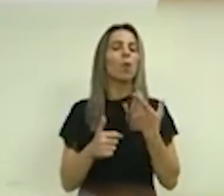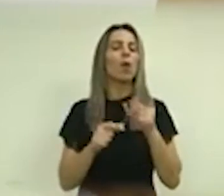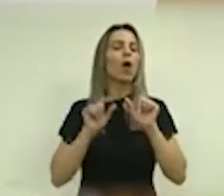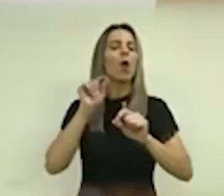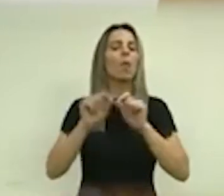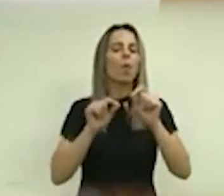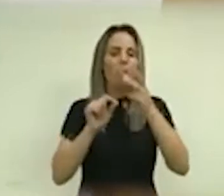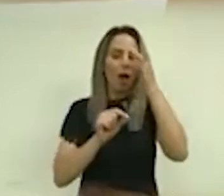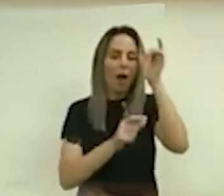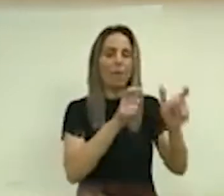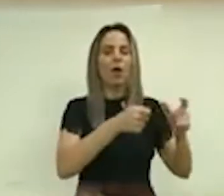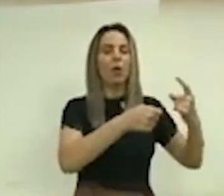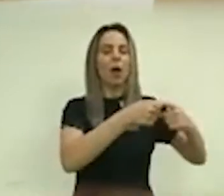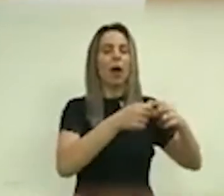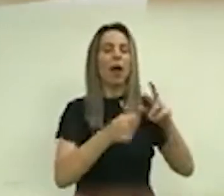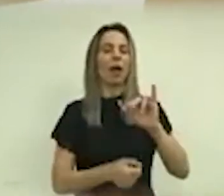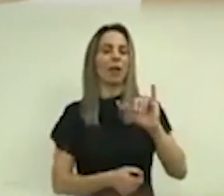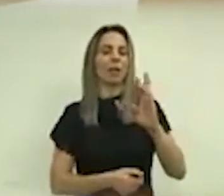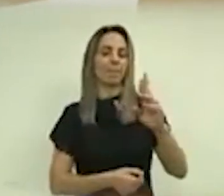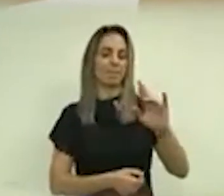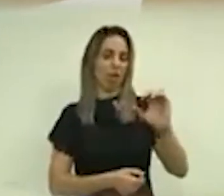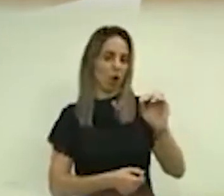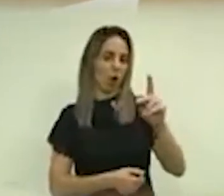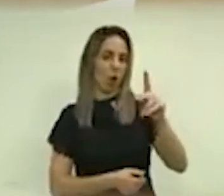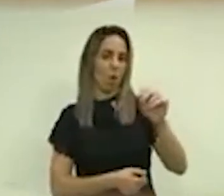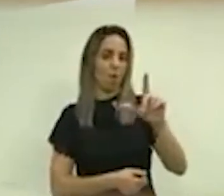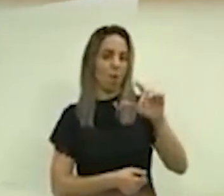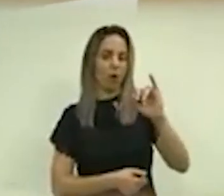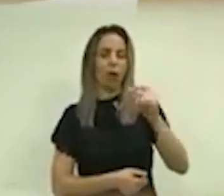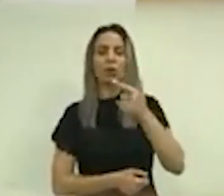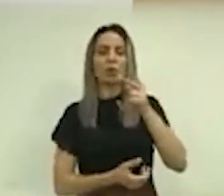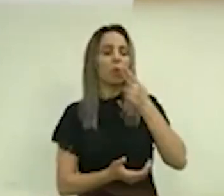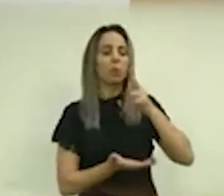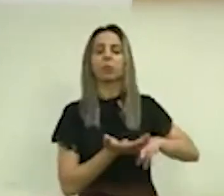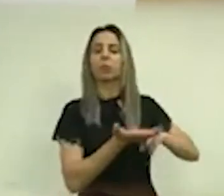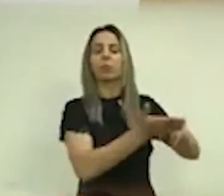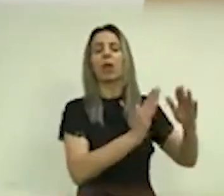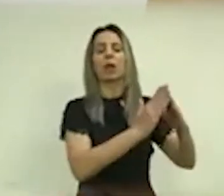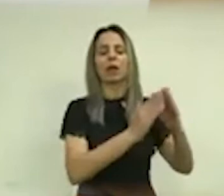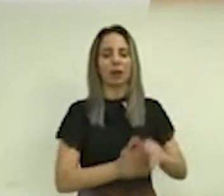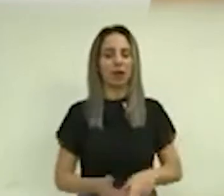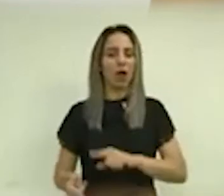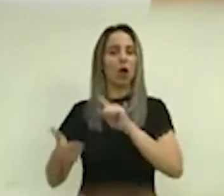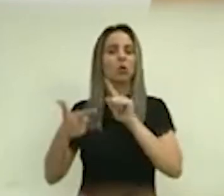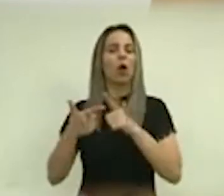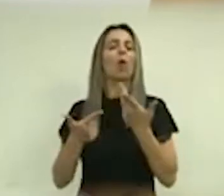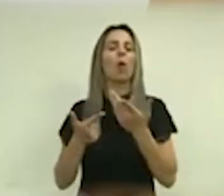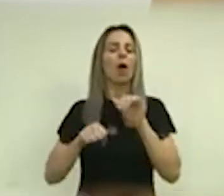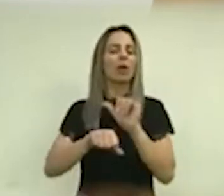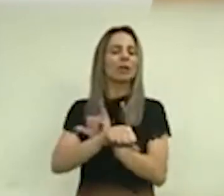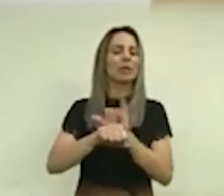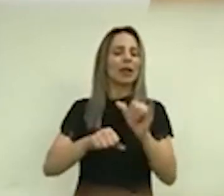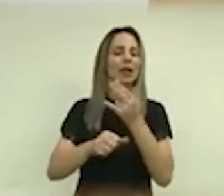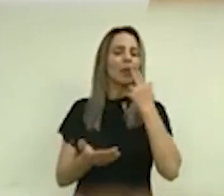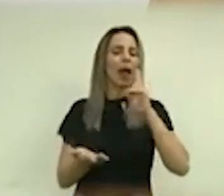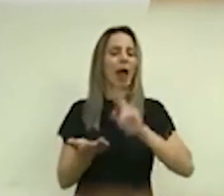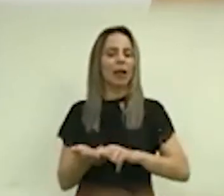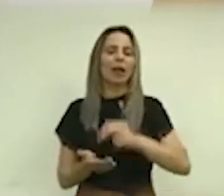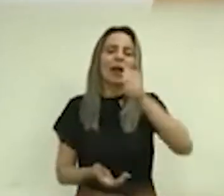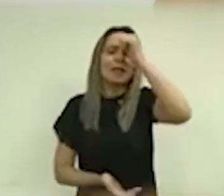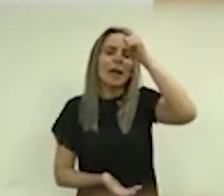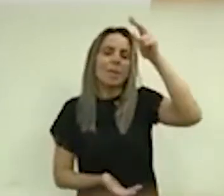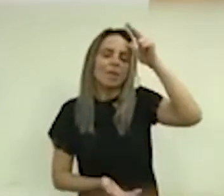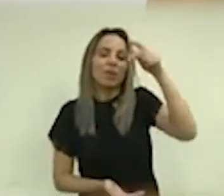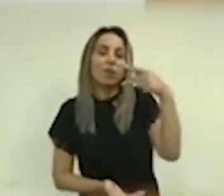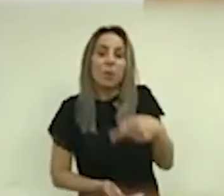os moradores do bairro Ribeirópolis não têm recebido suas correspondências? 2. Qual o planejamento da empresa dos Correios, da Prefeitura Municipal de